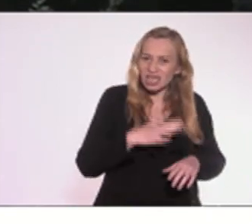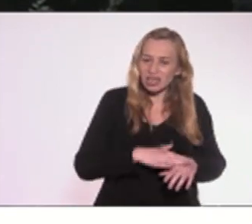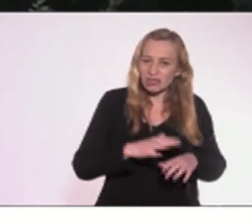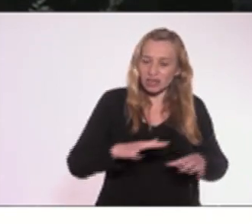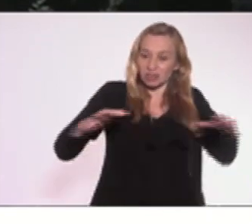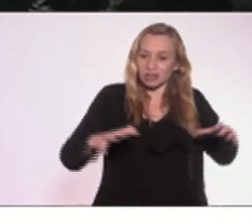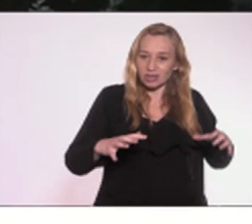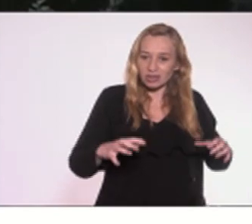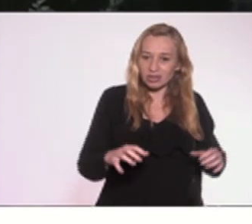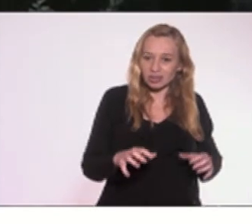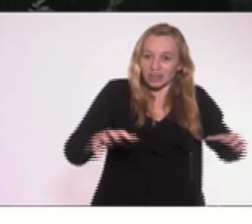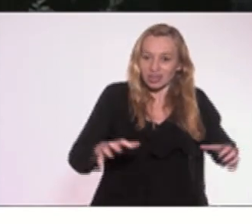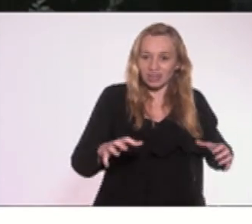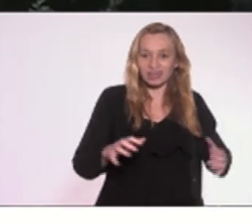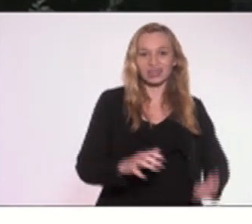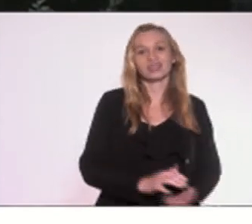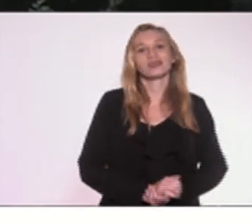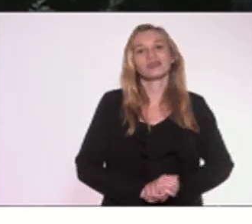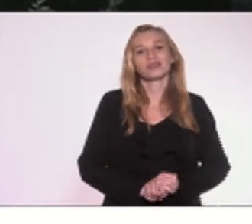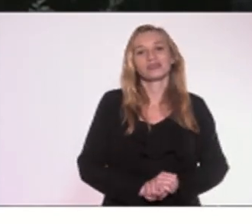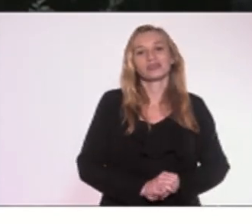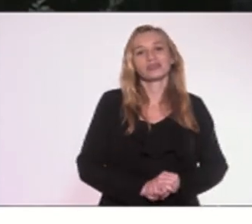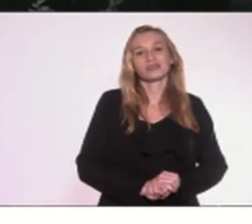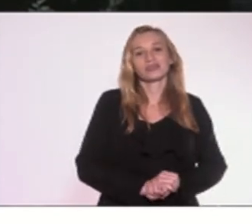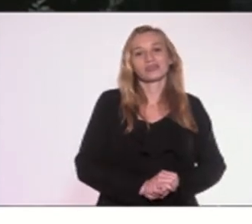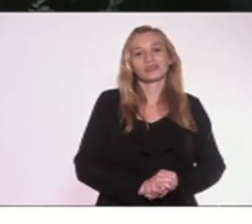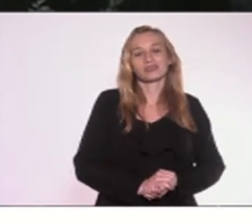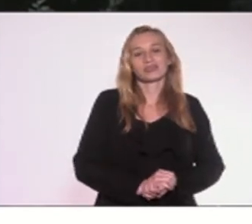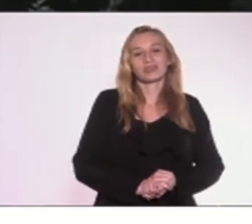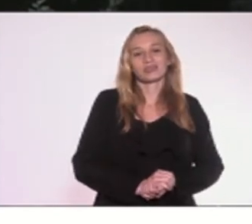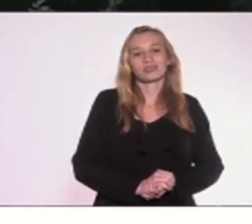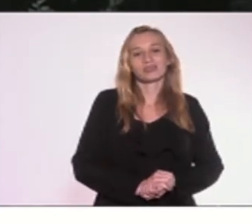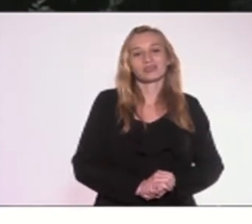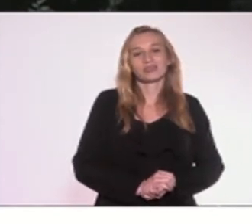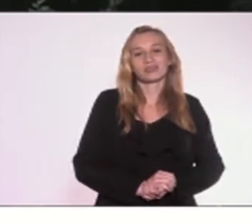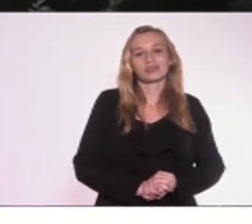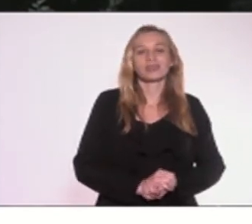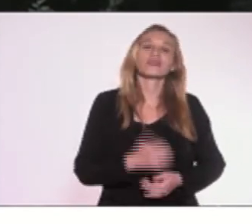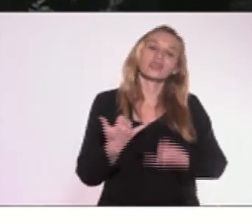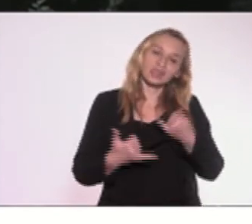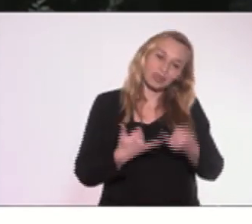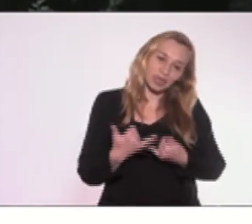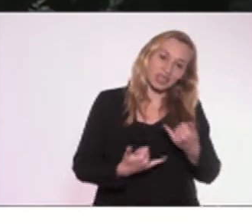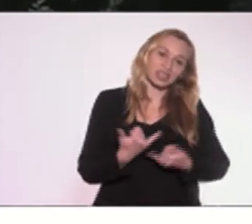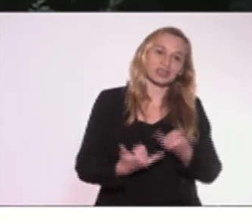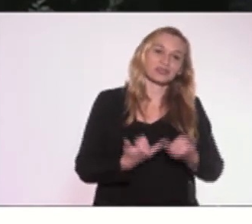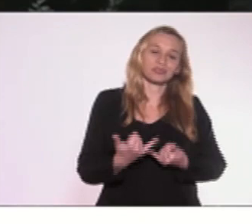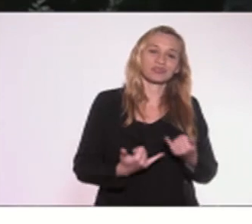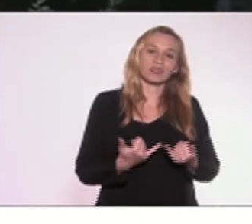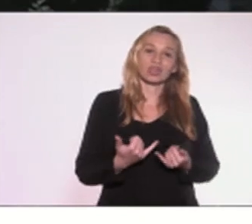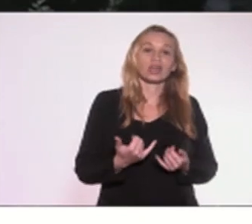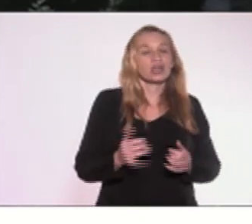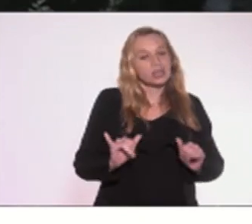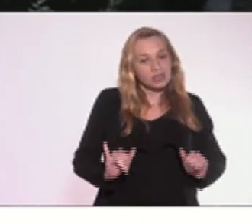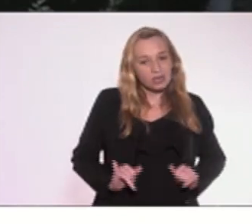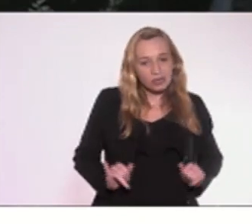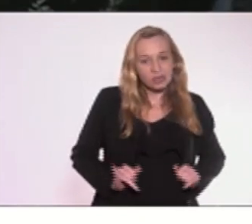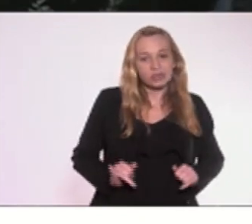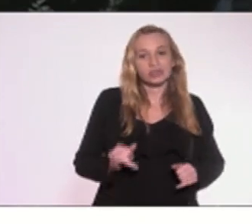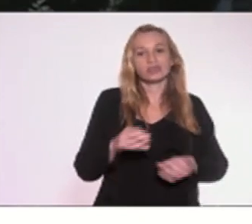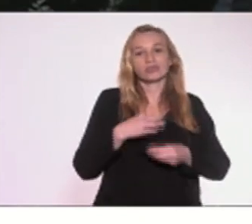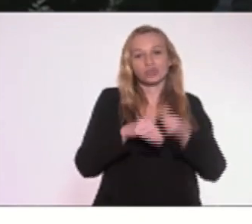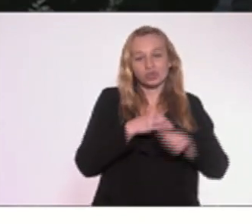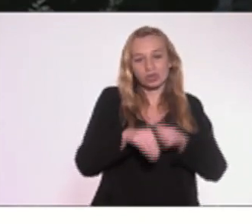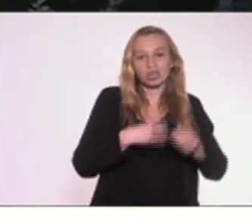aqueles trejeitos dele. Entendeu? E leva as coisas na brincadeira. Um sofrimento misturado com